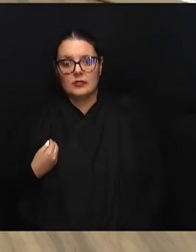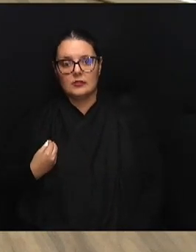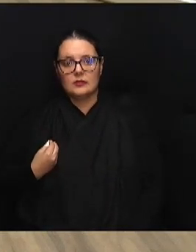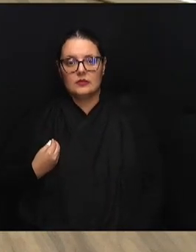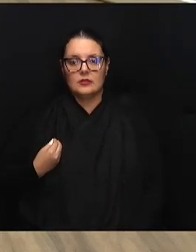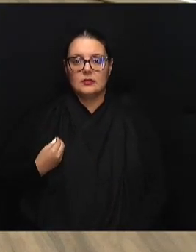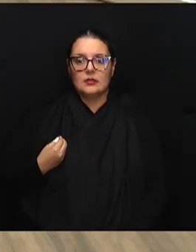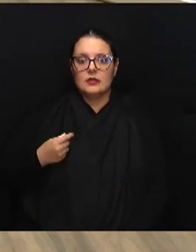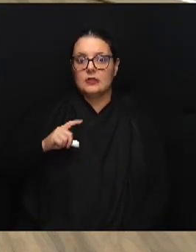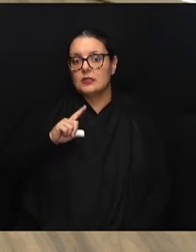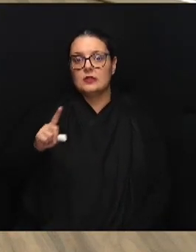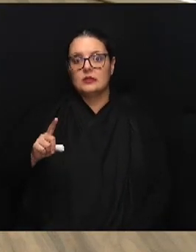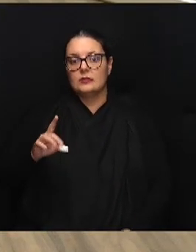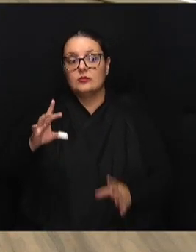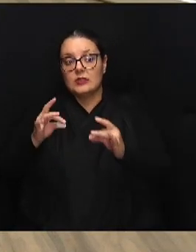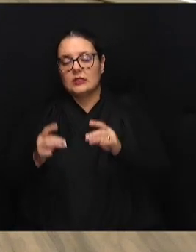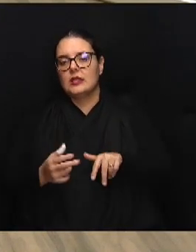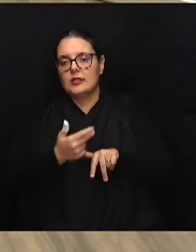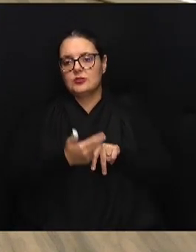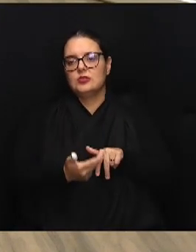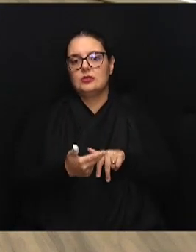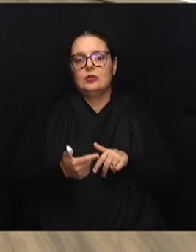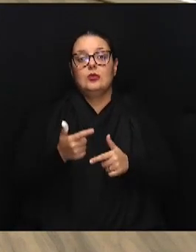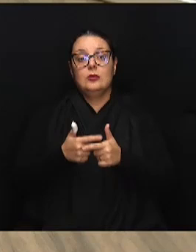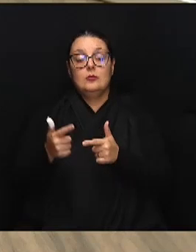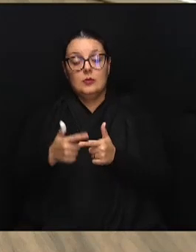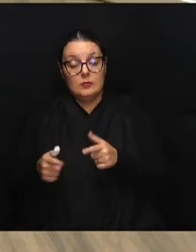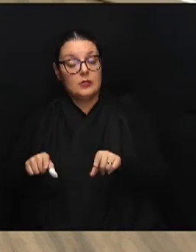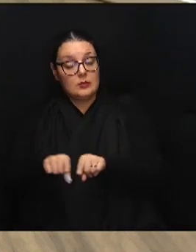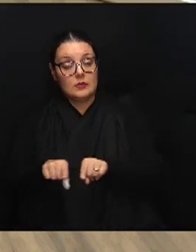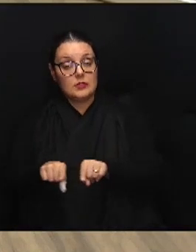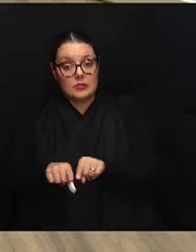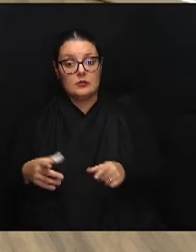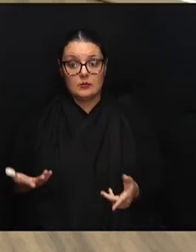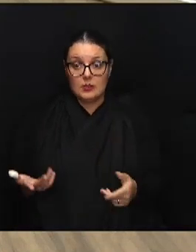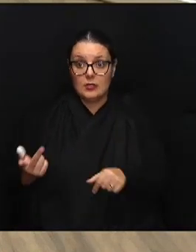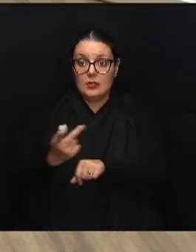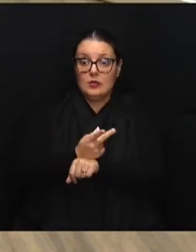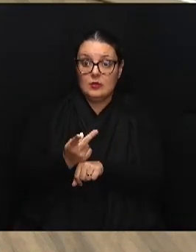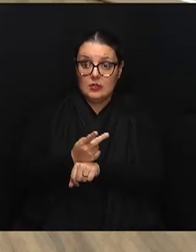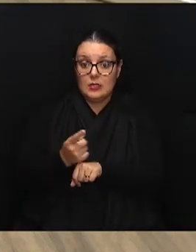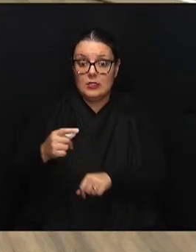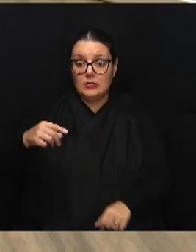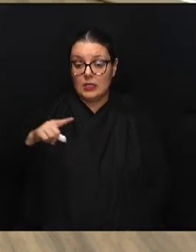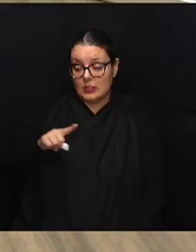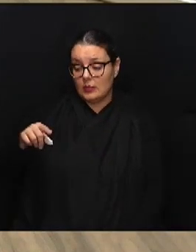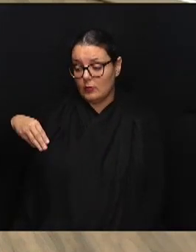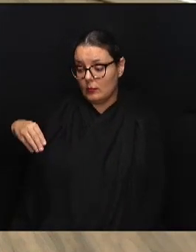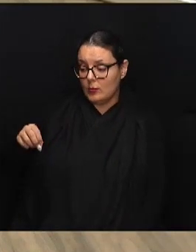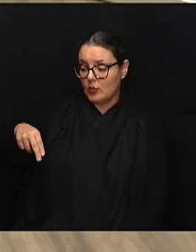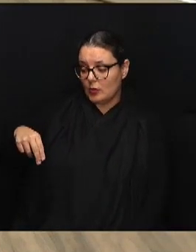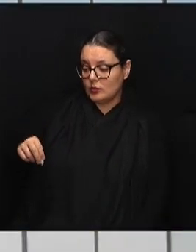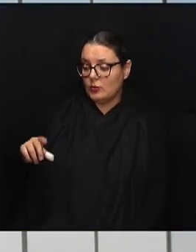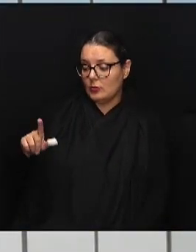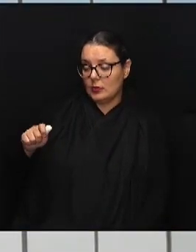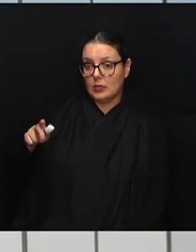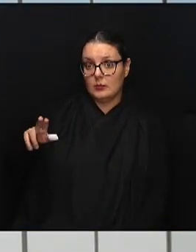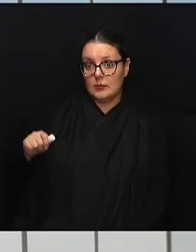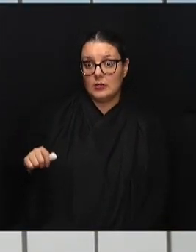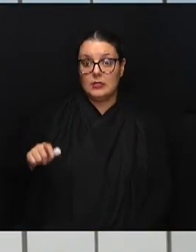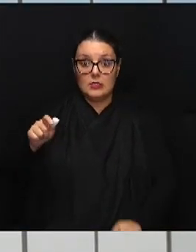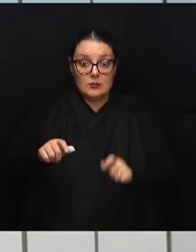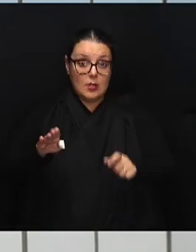sexo. Porque um dos problemas que leva também à busca da não monogamia é o caso das pessoas